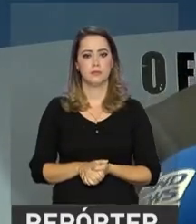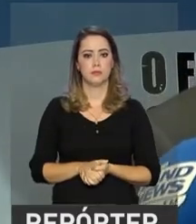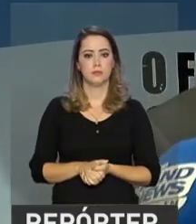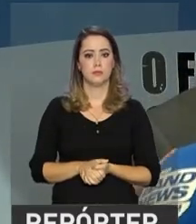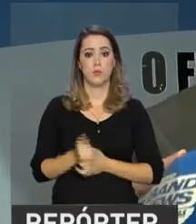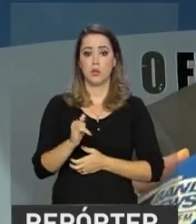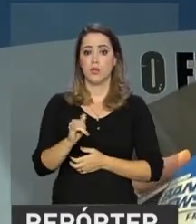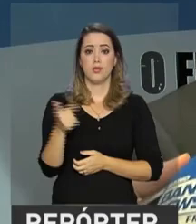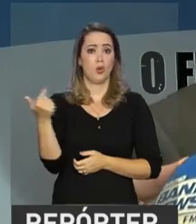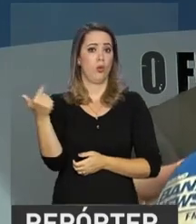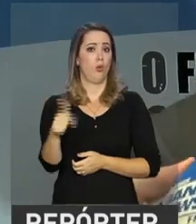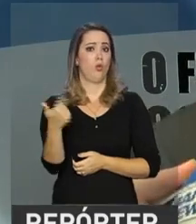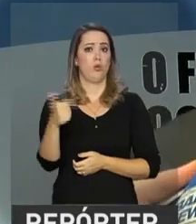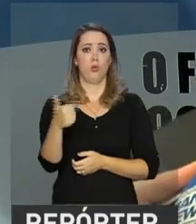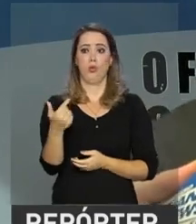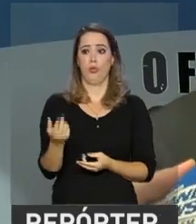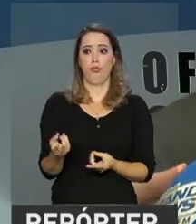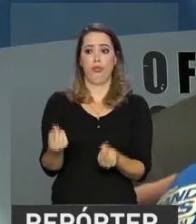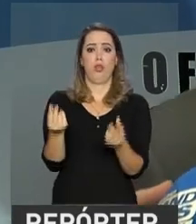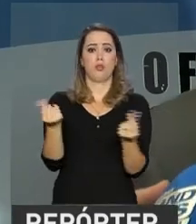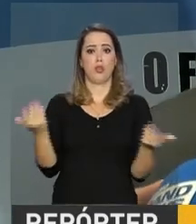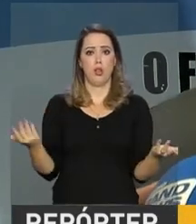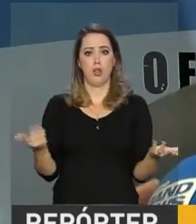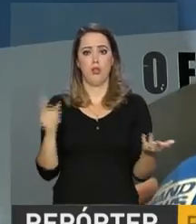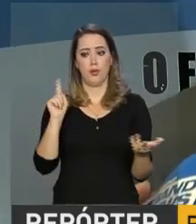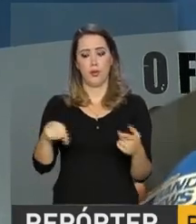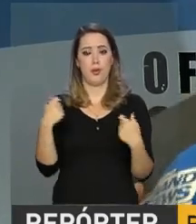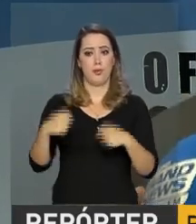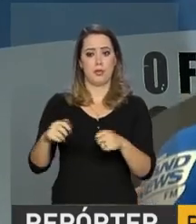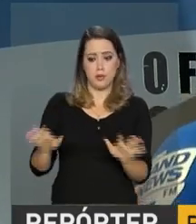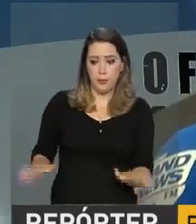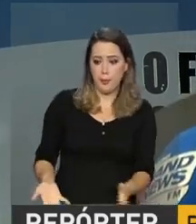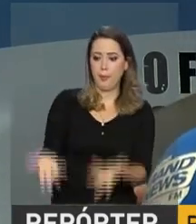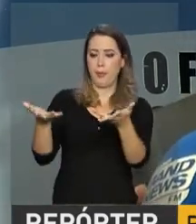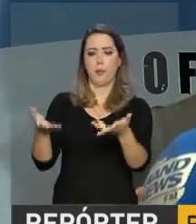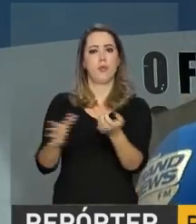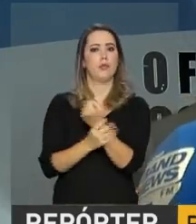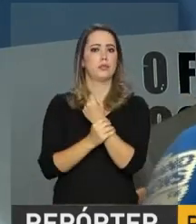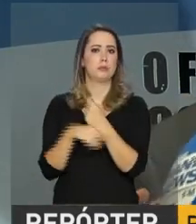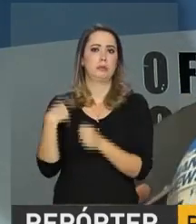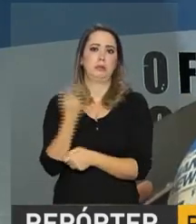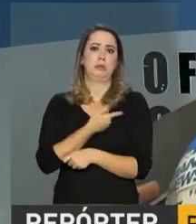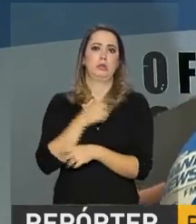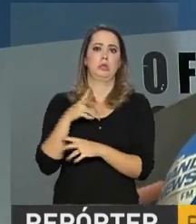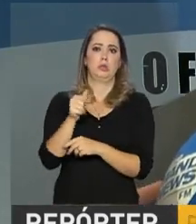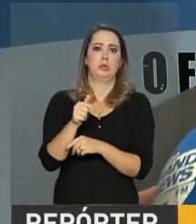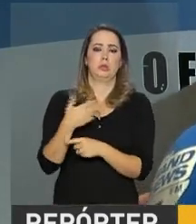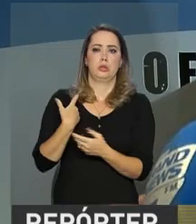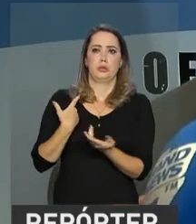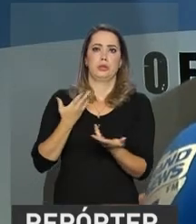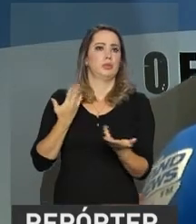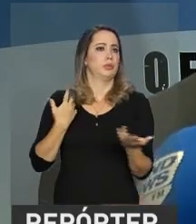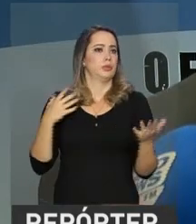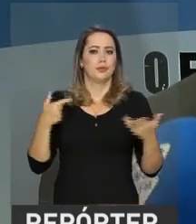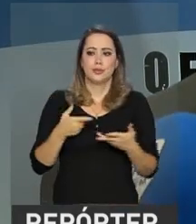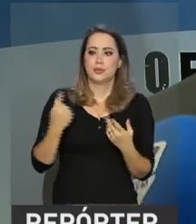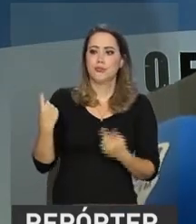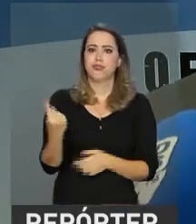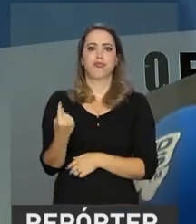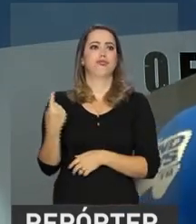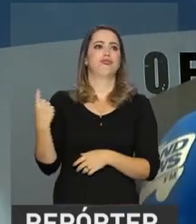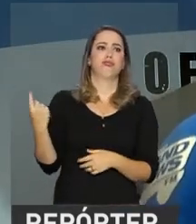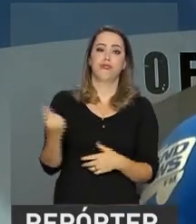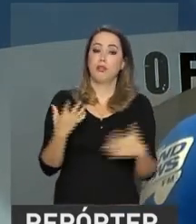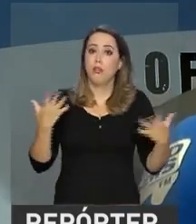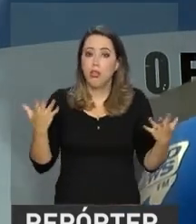Se você não tem os recursos suficientes necessários para prover a segurança, ficamos todos nós aqui a dar voltas, tu percebes? Tá certo?